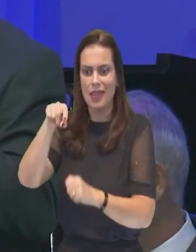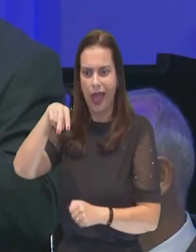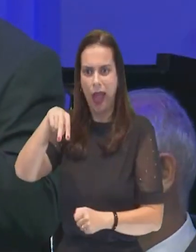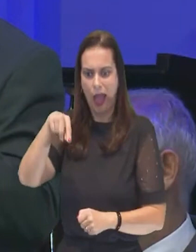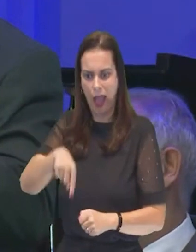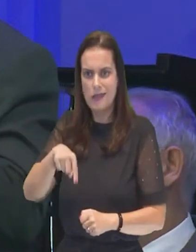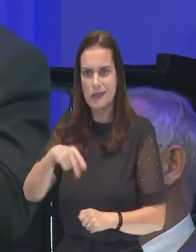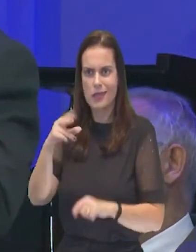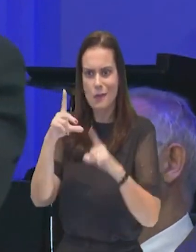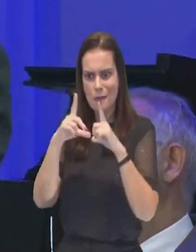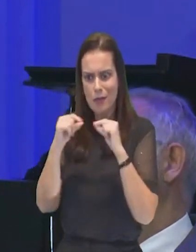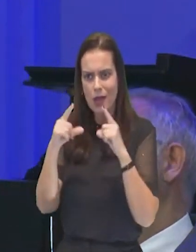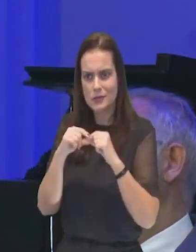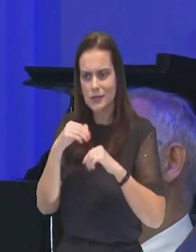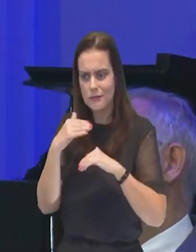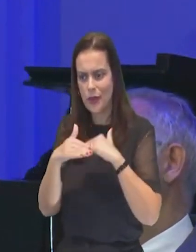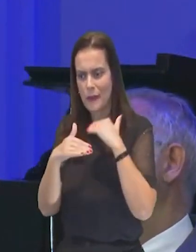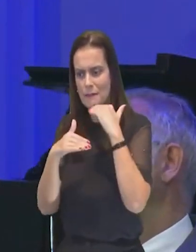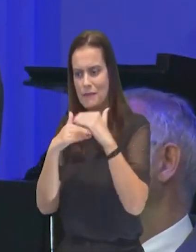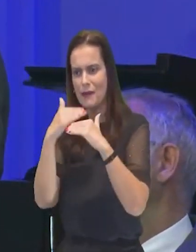estacas, se firmaram aqui e